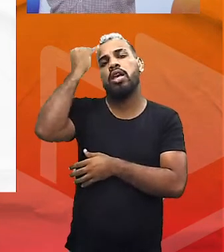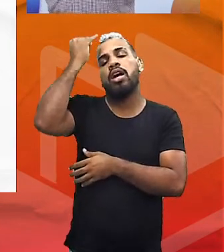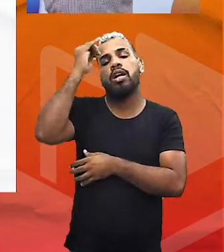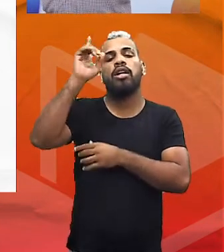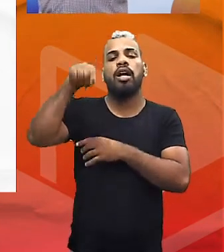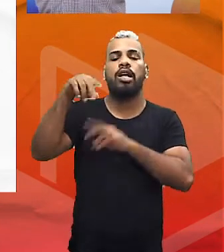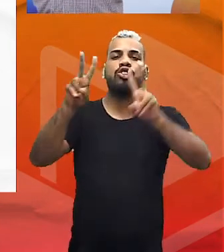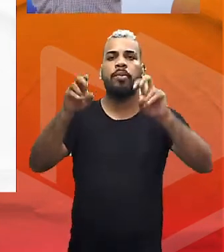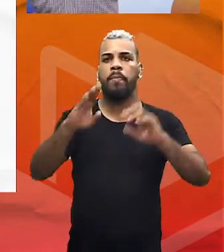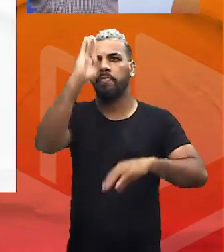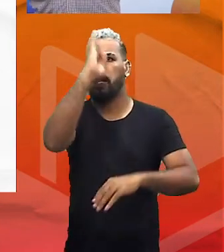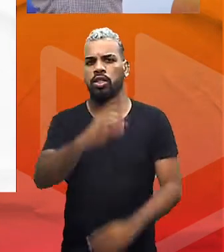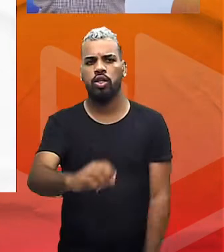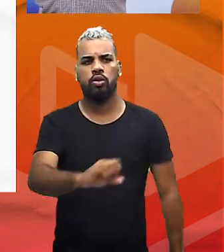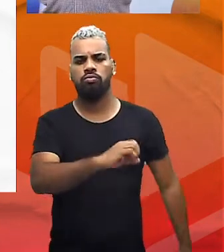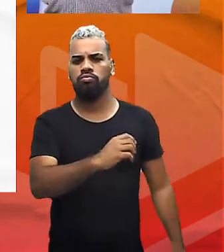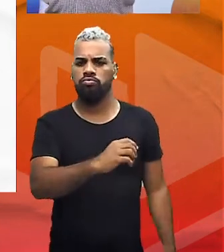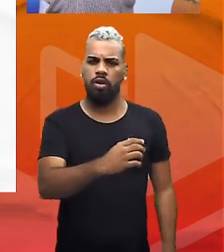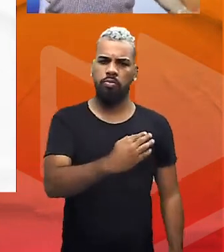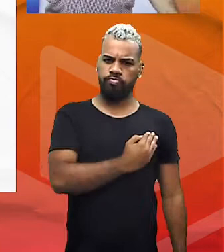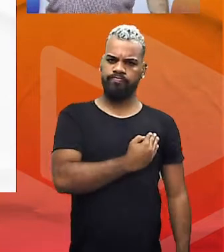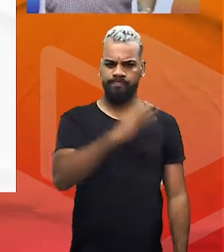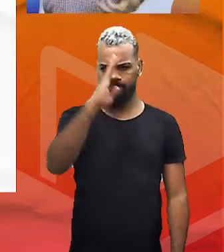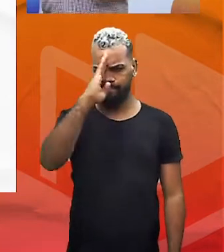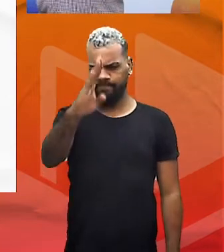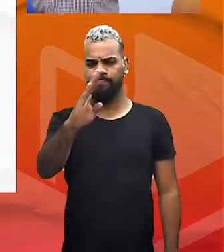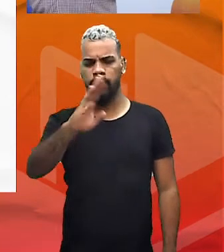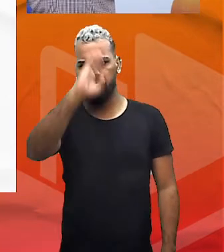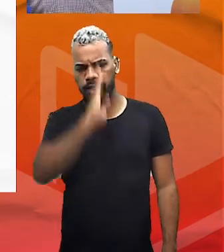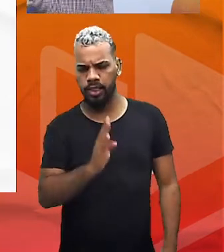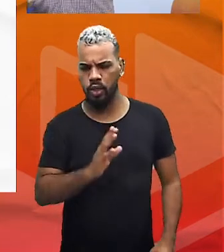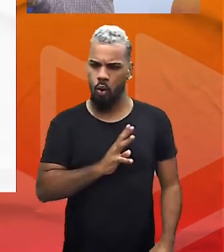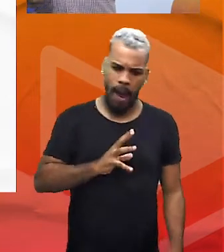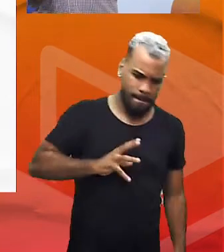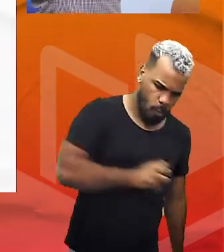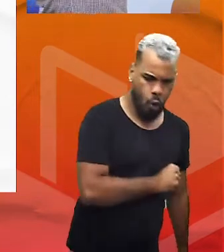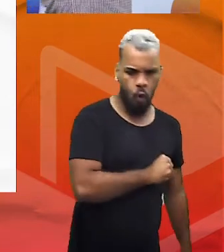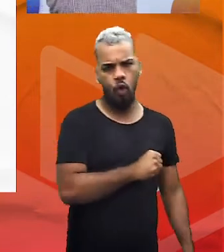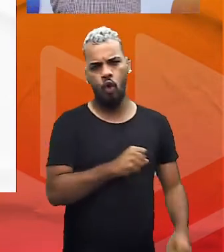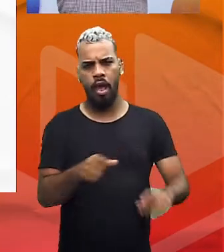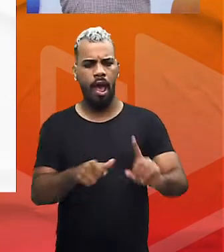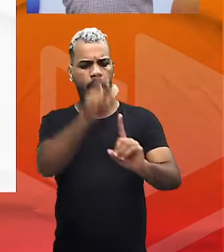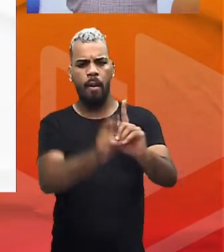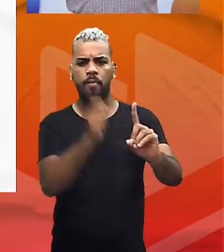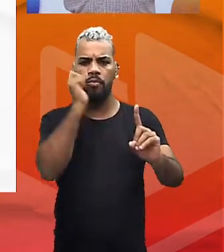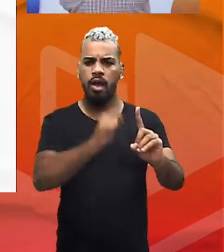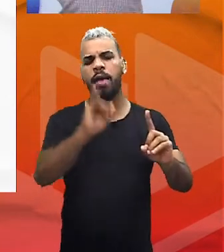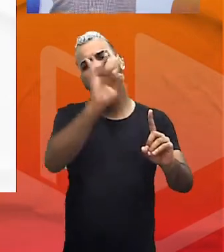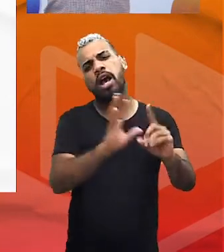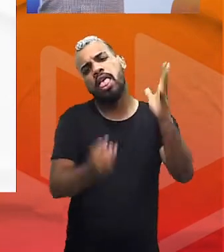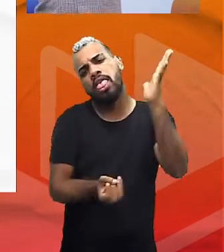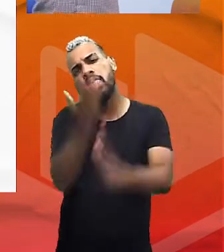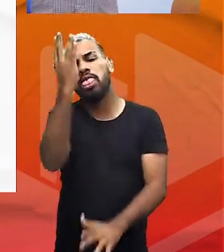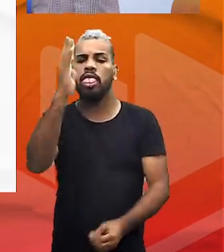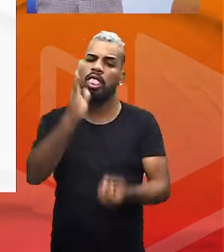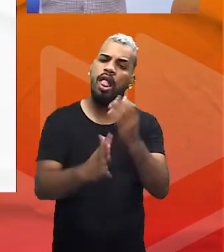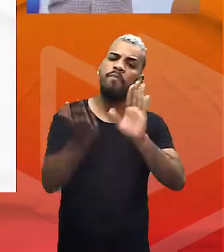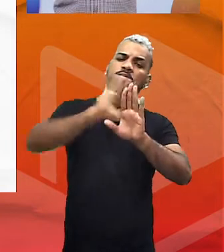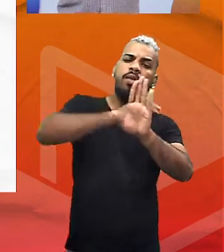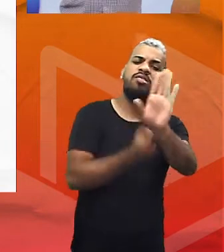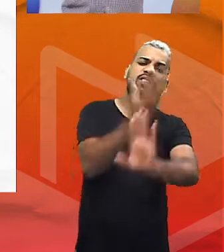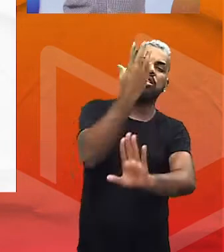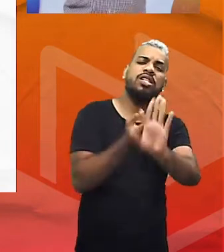da pátria, idealizava a pátria, idealizava o amor, idealizava a mulher, idealizava, então, aquela coisa